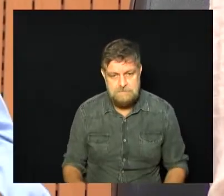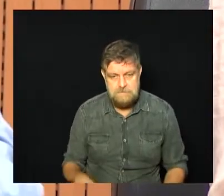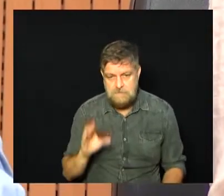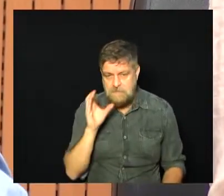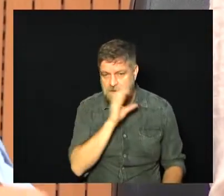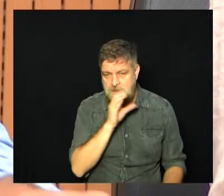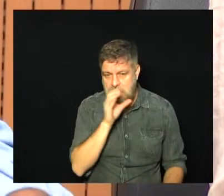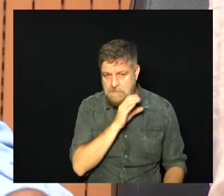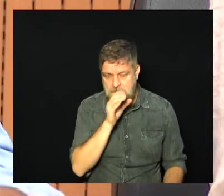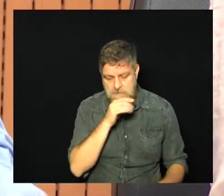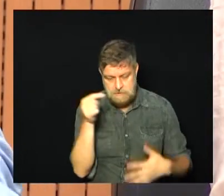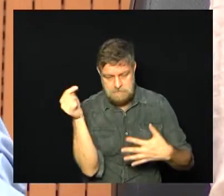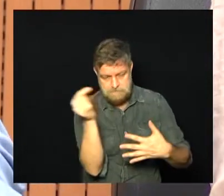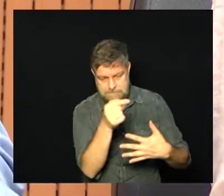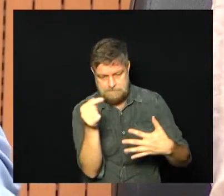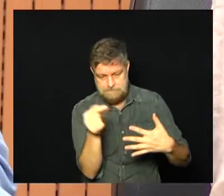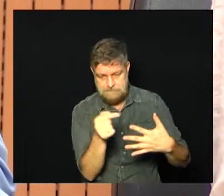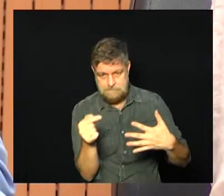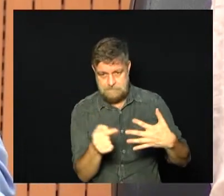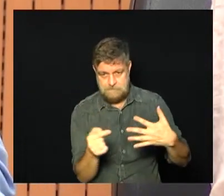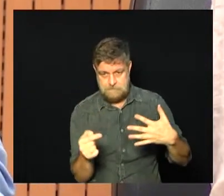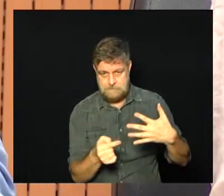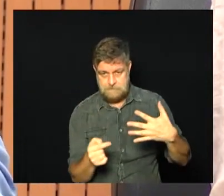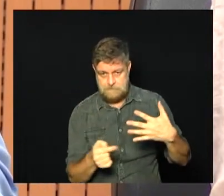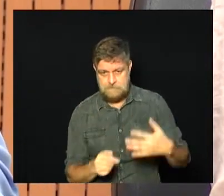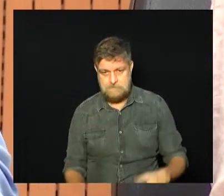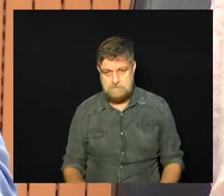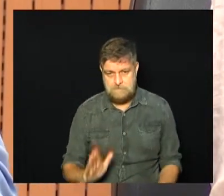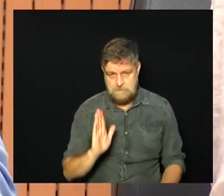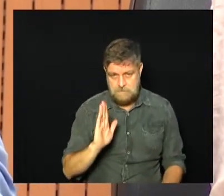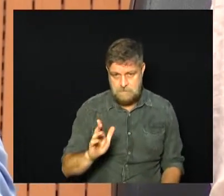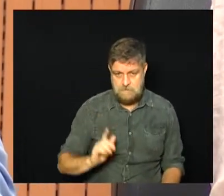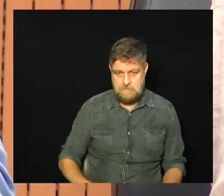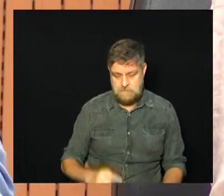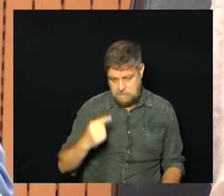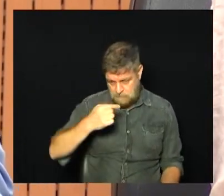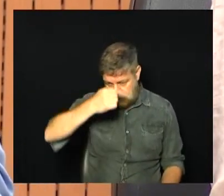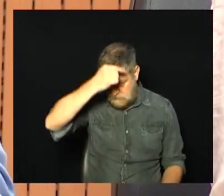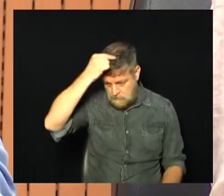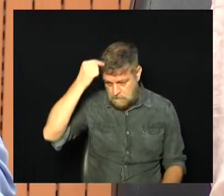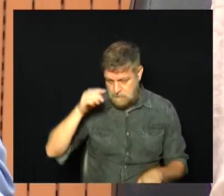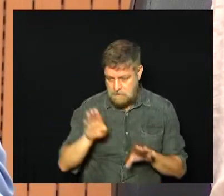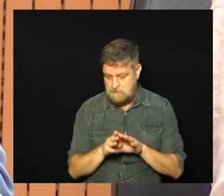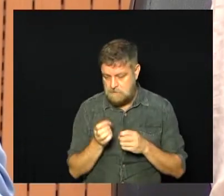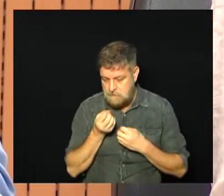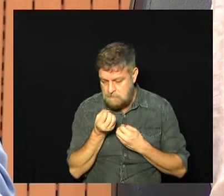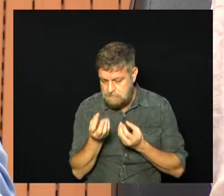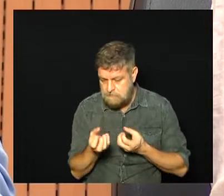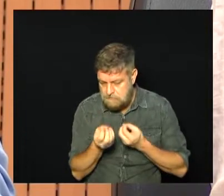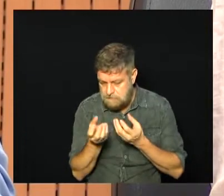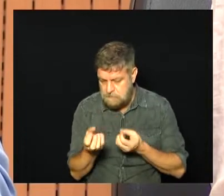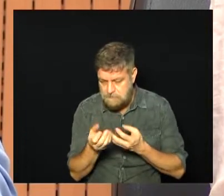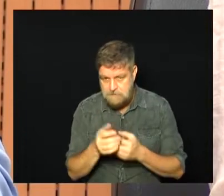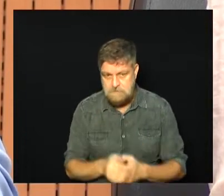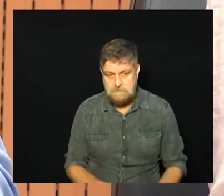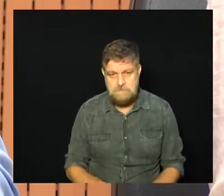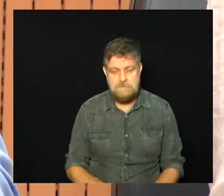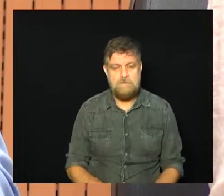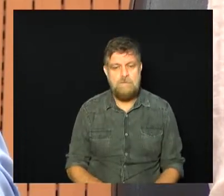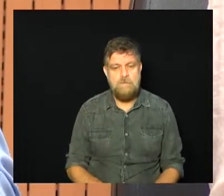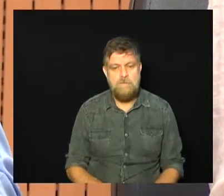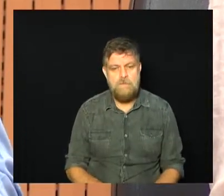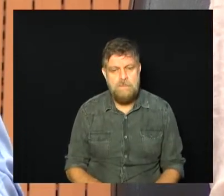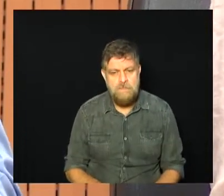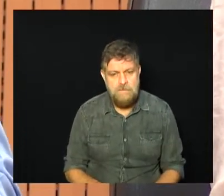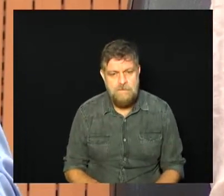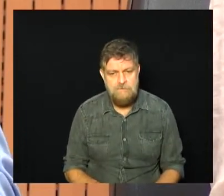Rapidamente pontuando, e já foi o vereador Paulo Gaspar também colocou, e esse cidadão falou, se o parque